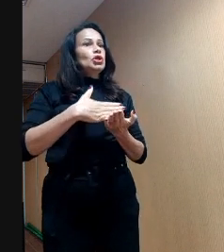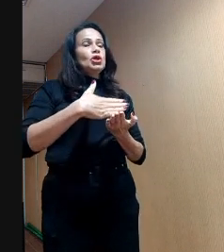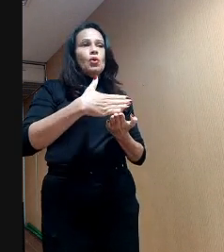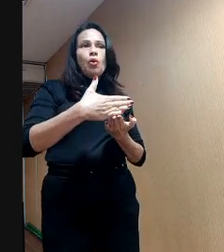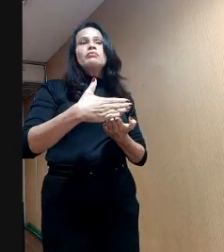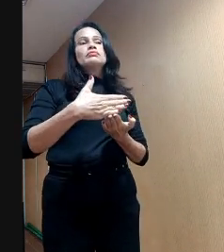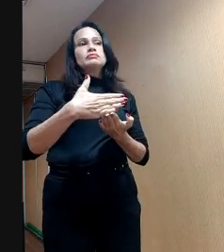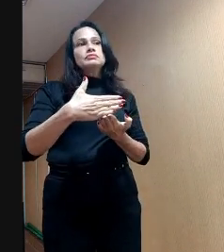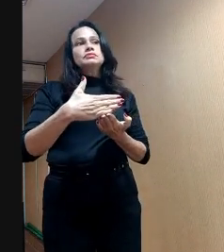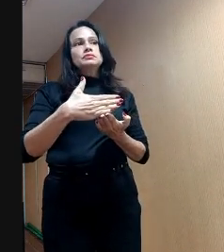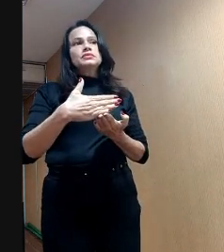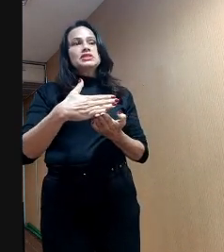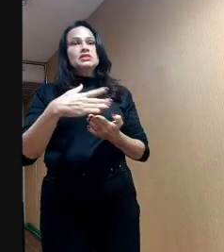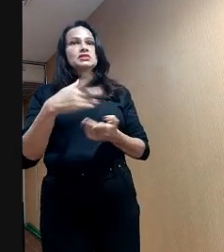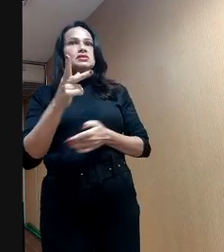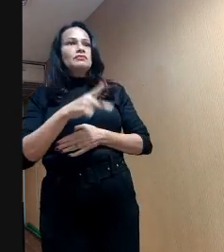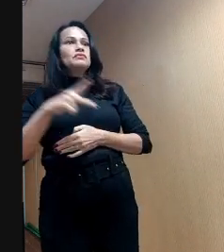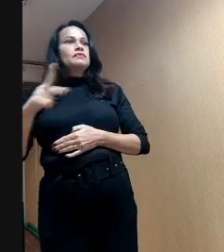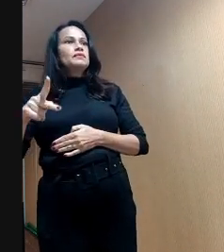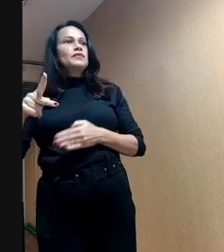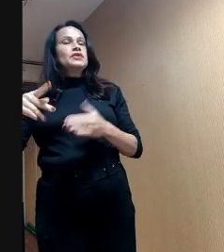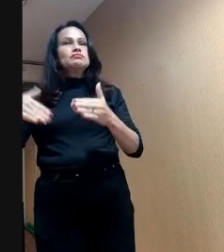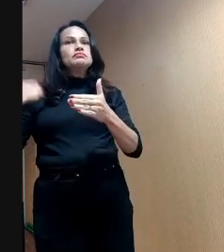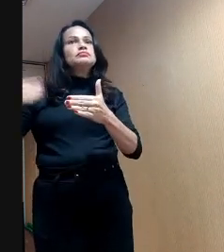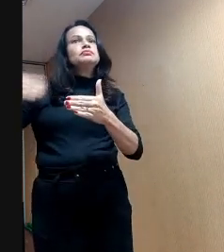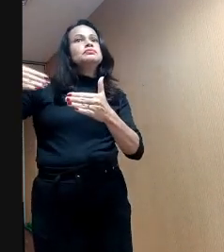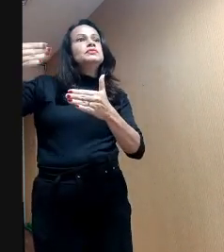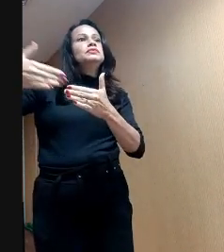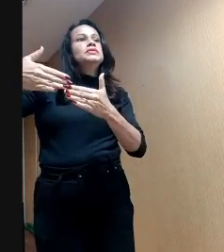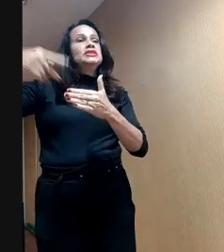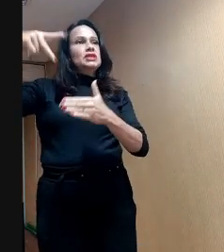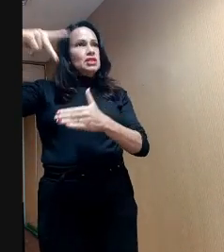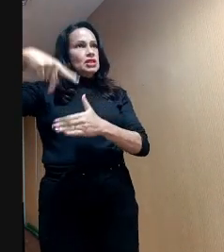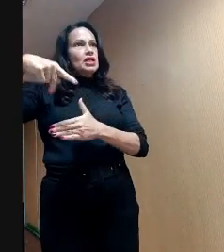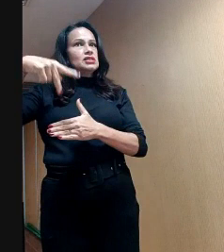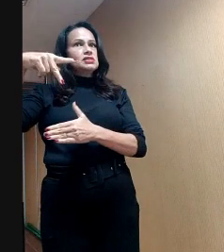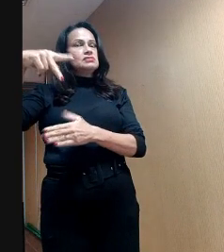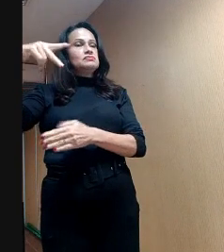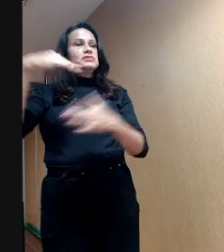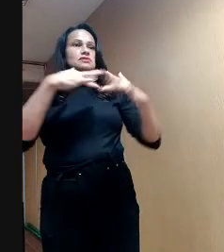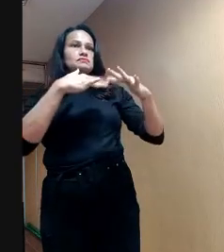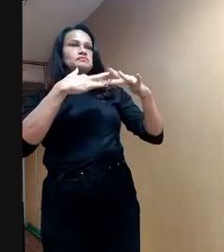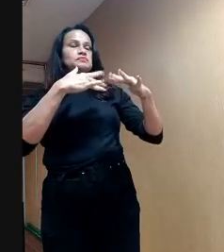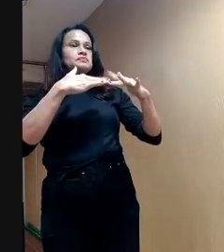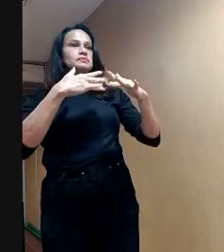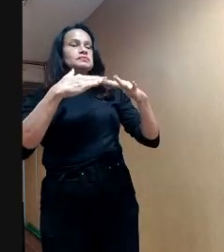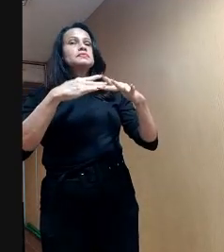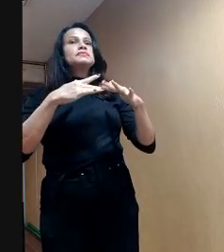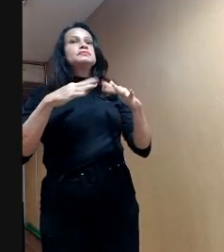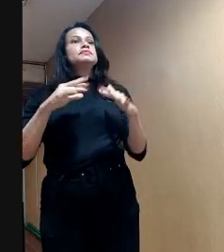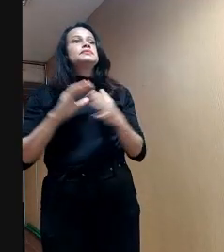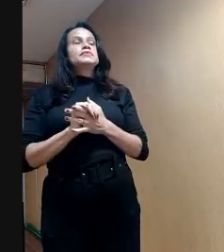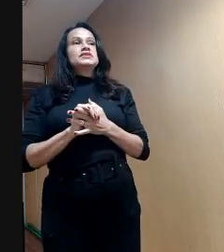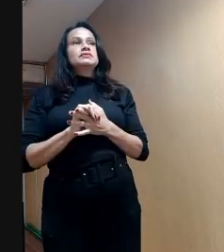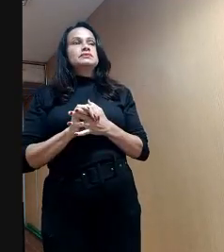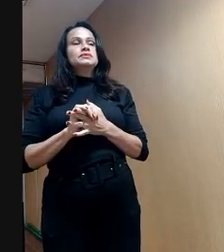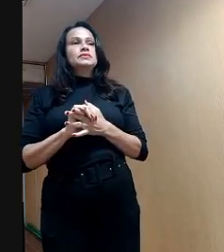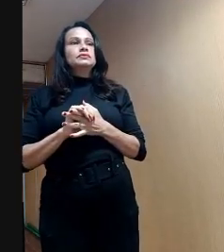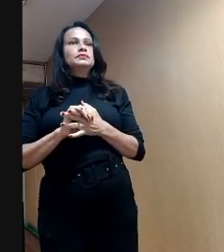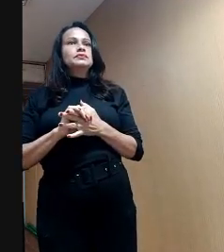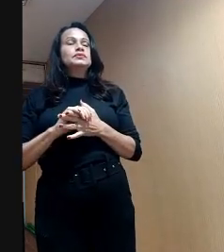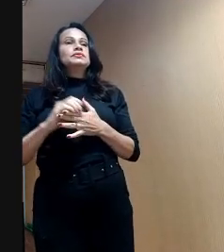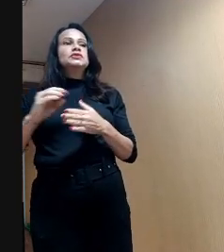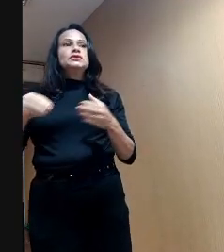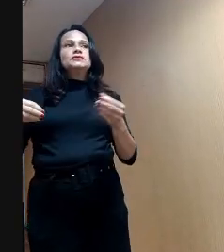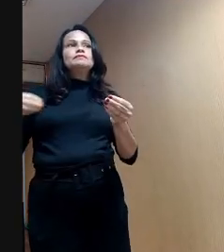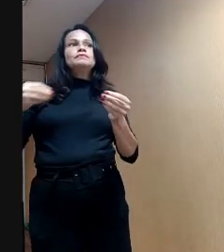continuada docente e a necessidade de investimentos diretos,